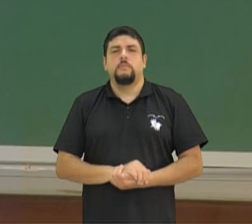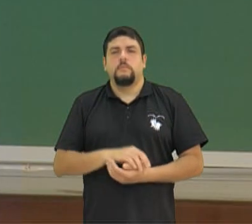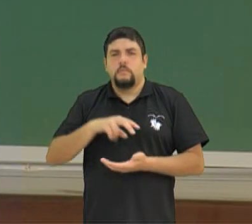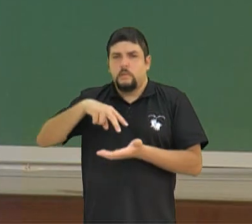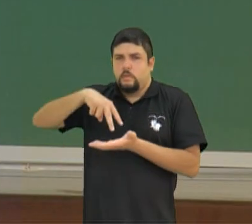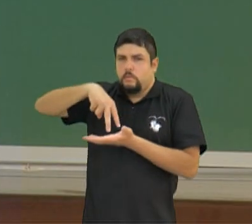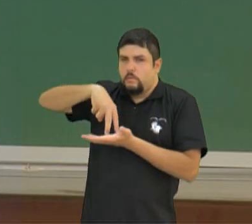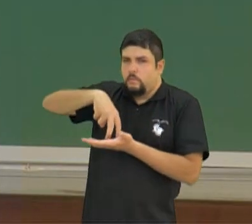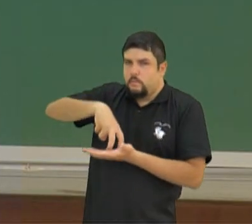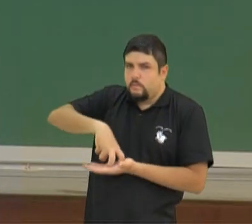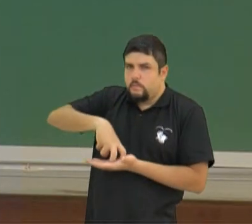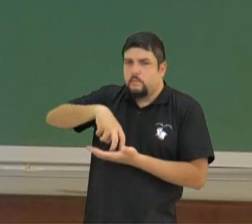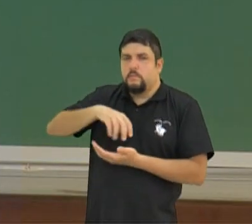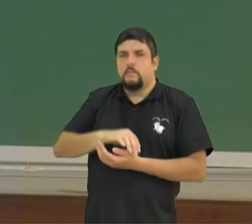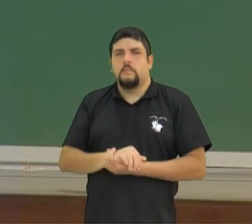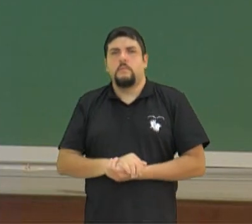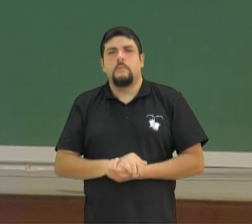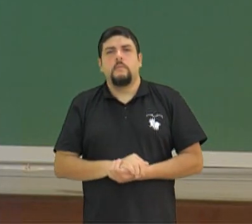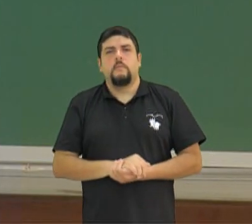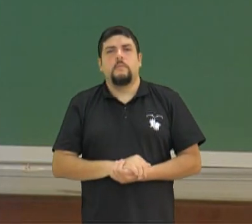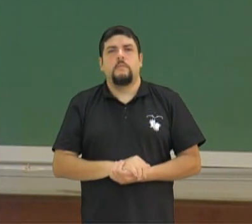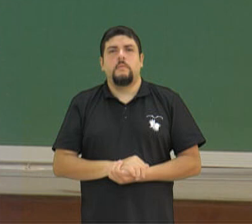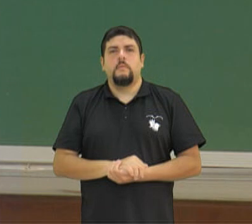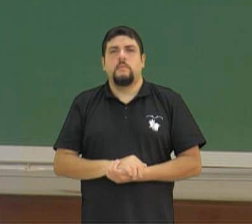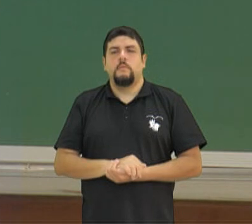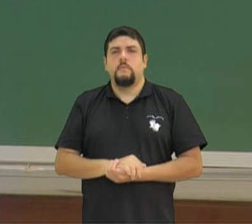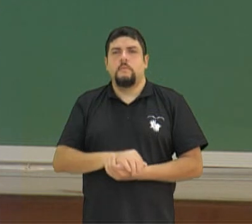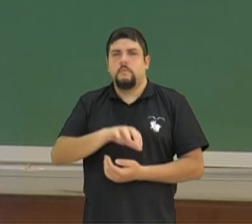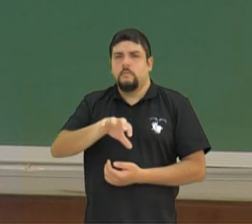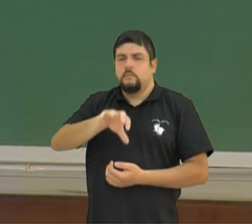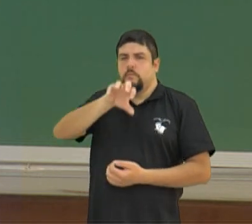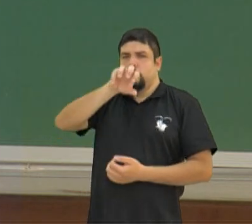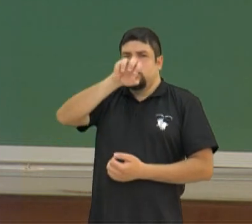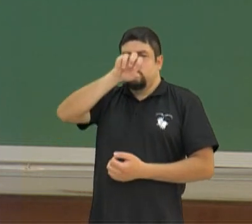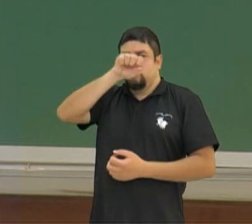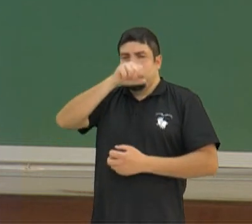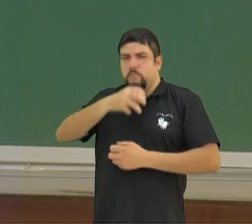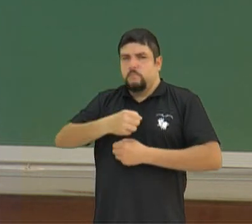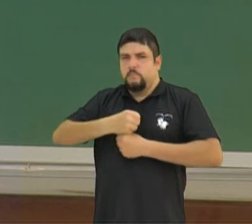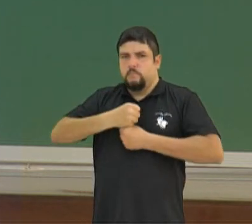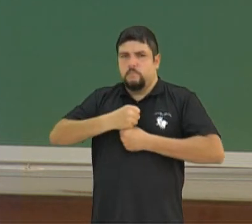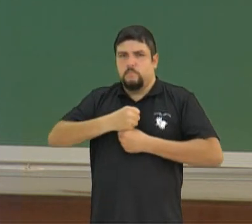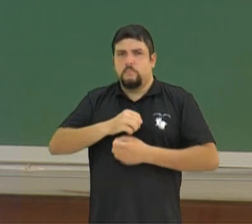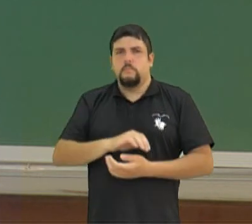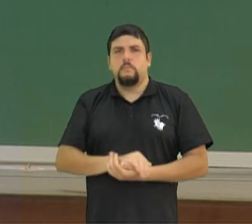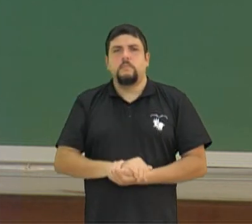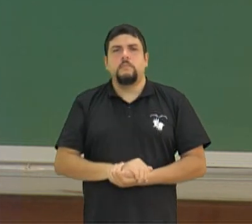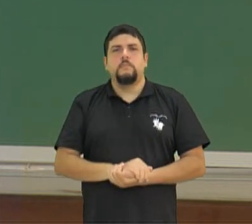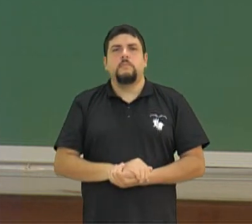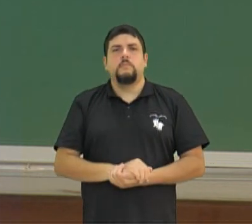abaixar, aguantar la respiración, prender la respiración, arquear la